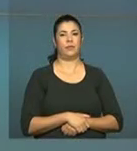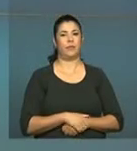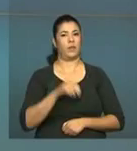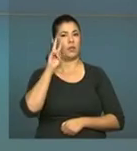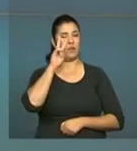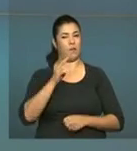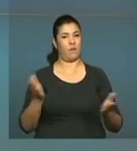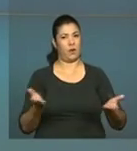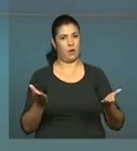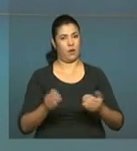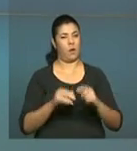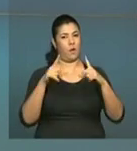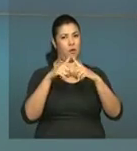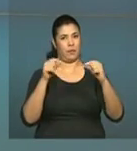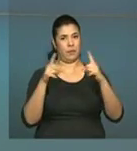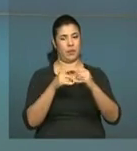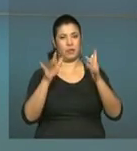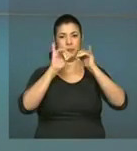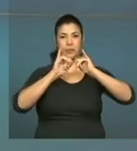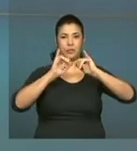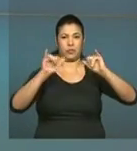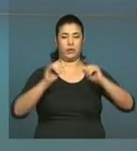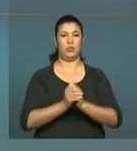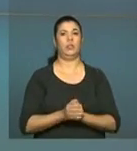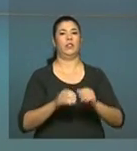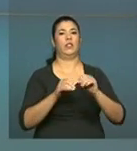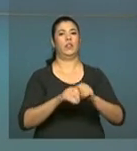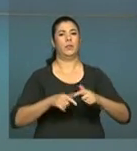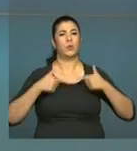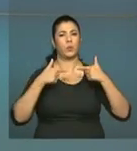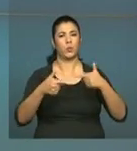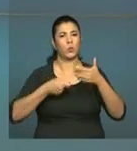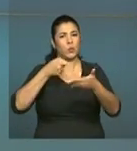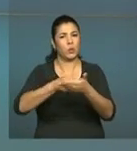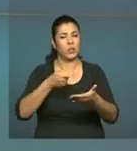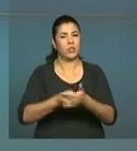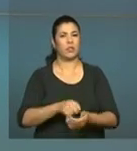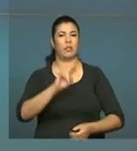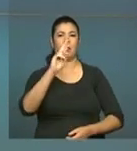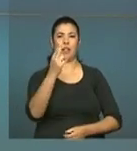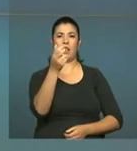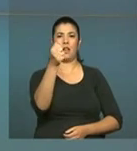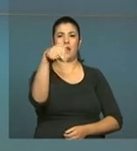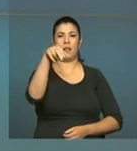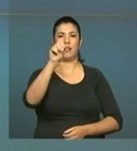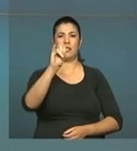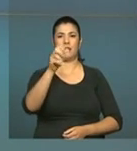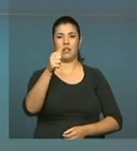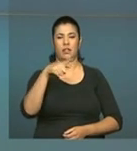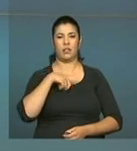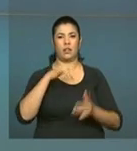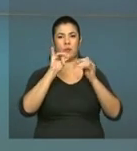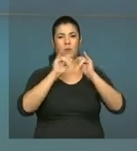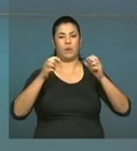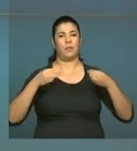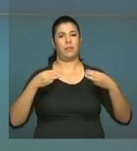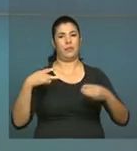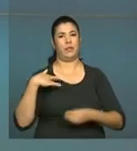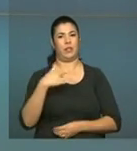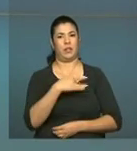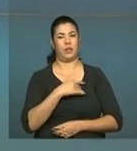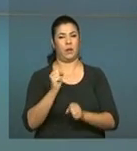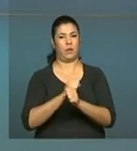Você assistiu ao vivo de Brasília ao lançamento da campanha de combate e prevenção à hanseníase. Segundo dados do Ministério da Saúde,